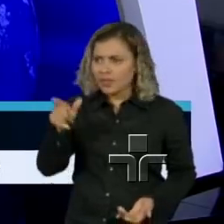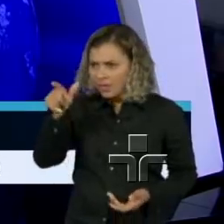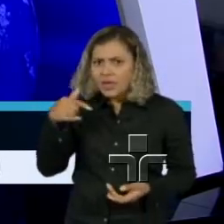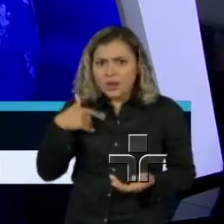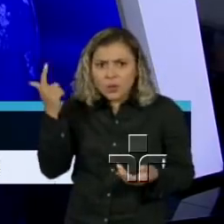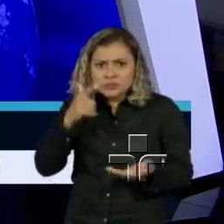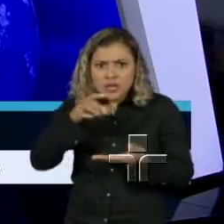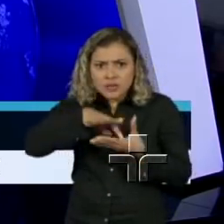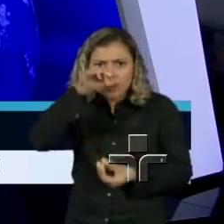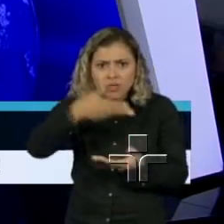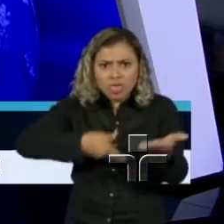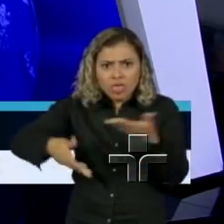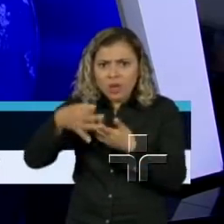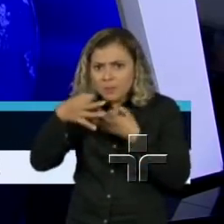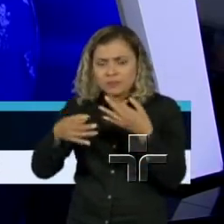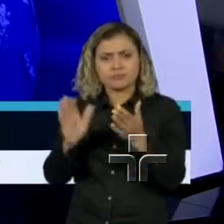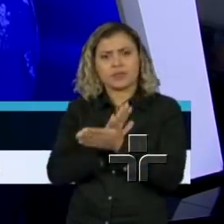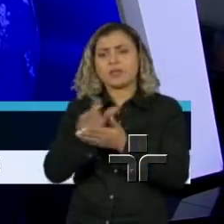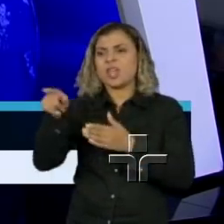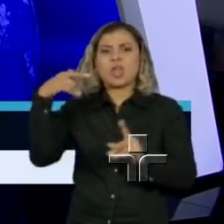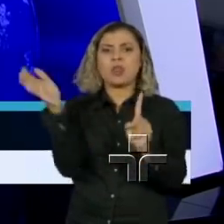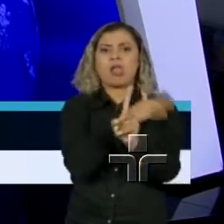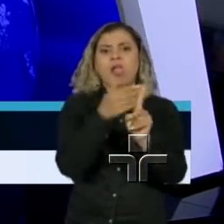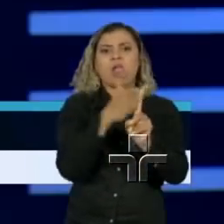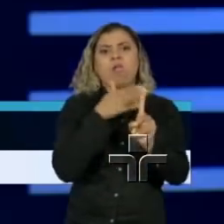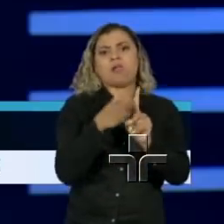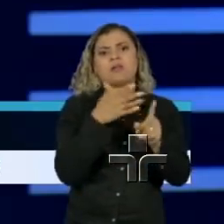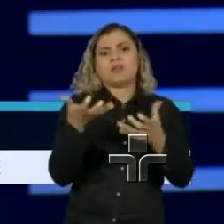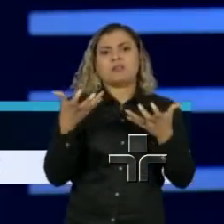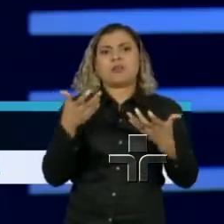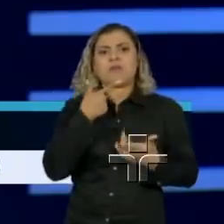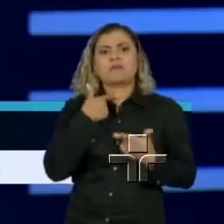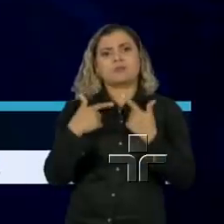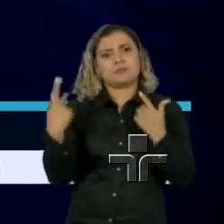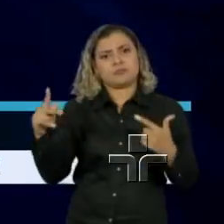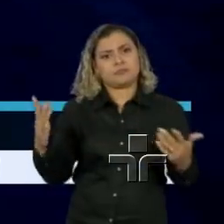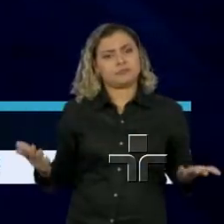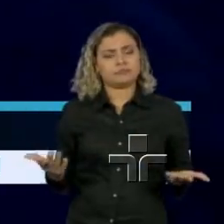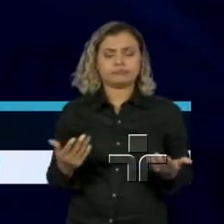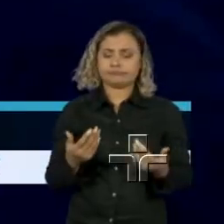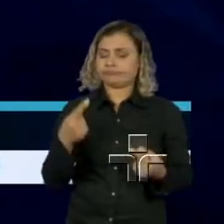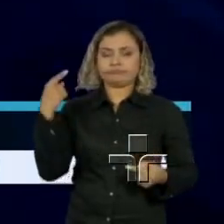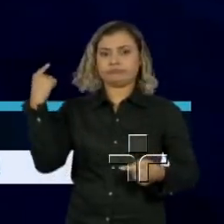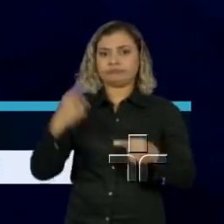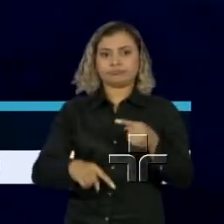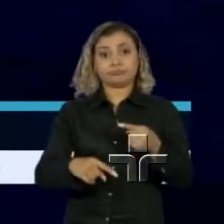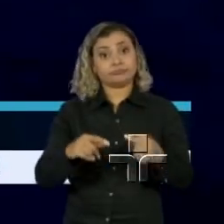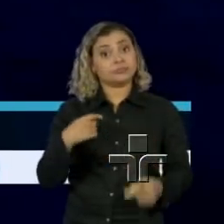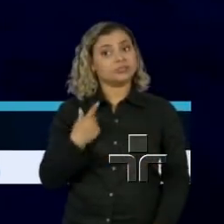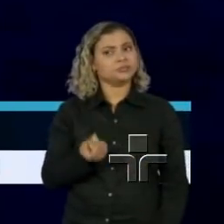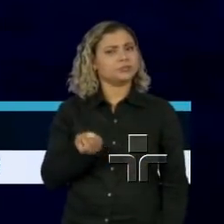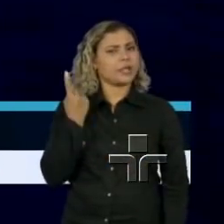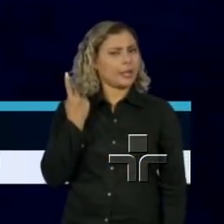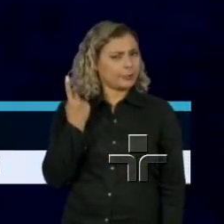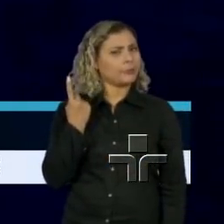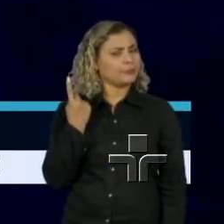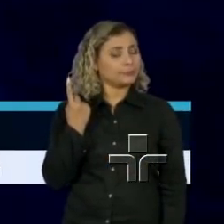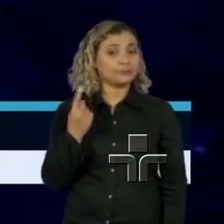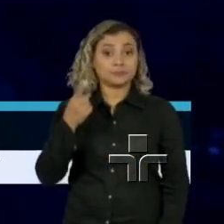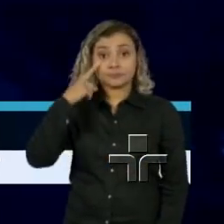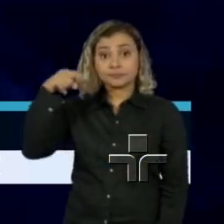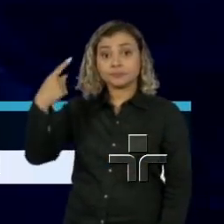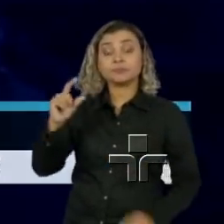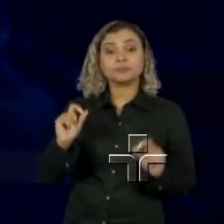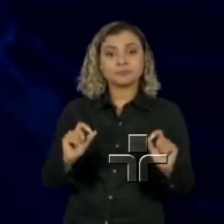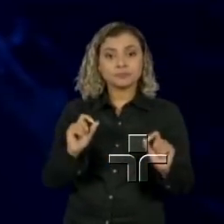com a democracia. Acha que tem tudo resolver na base da força. Então não dá, né? Histórico curioso. Veja em